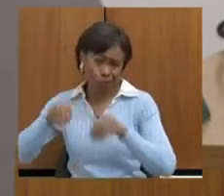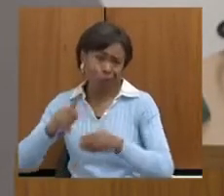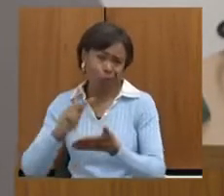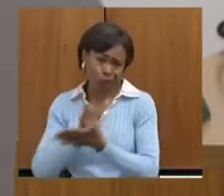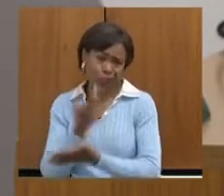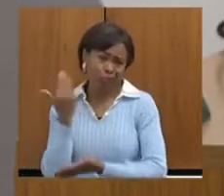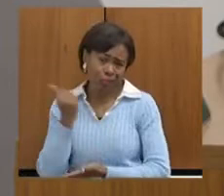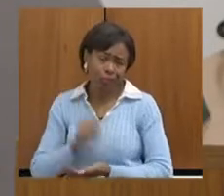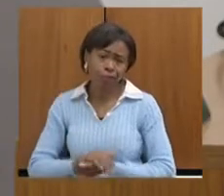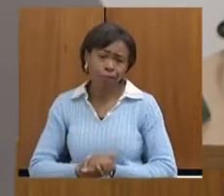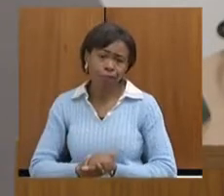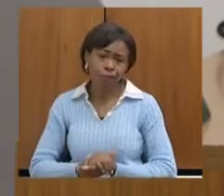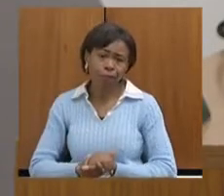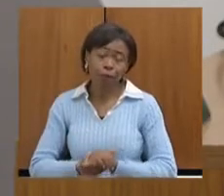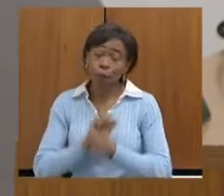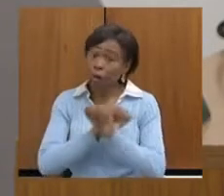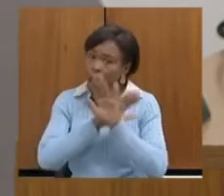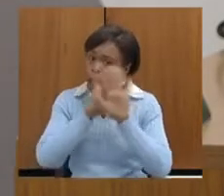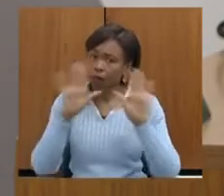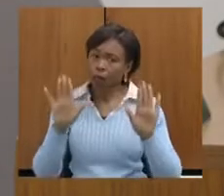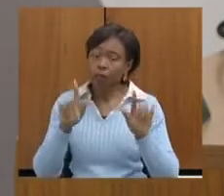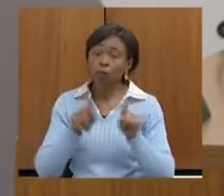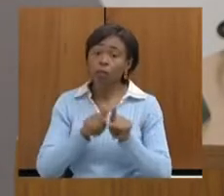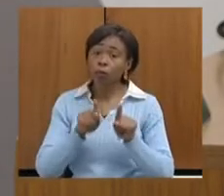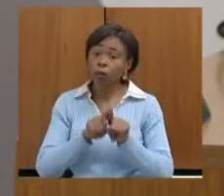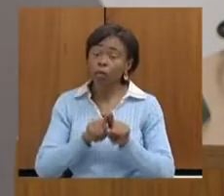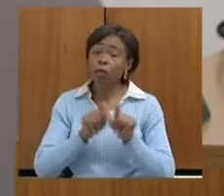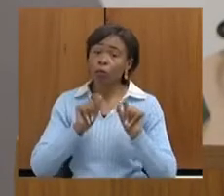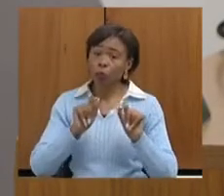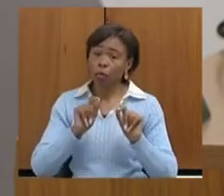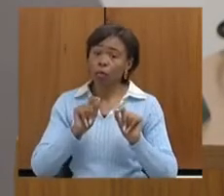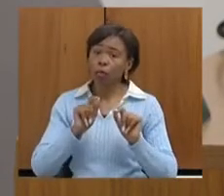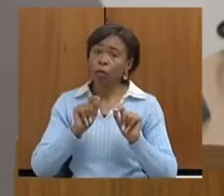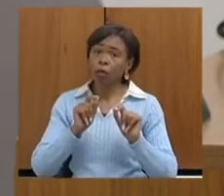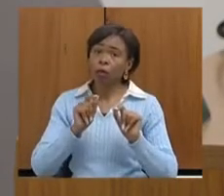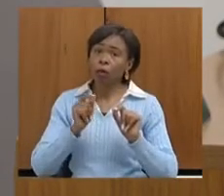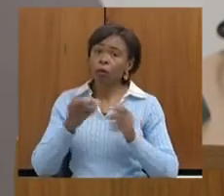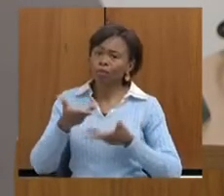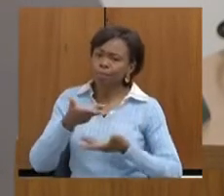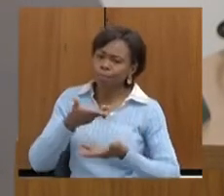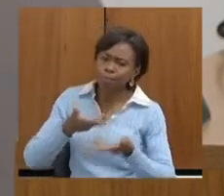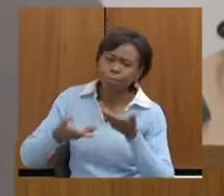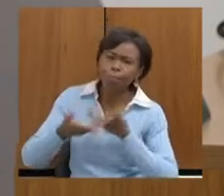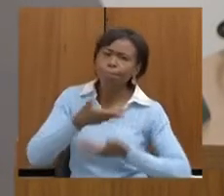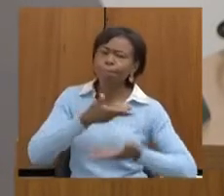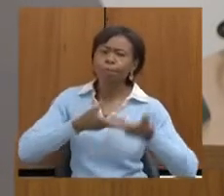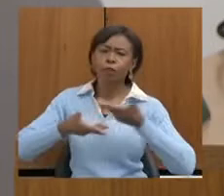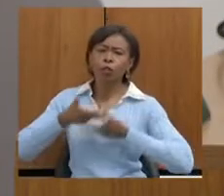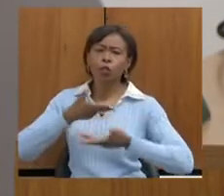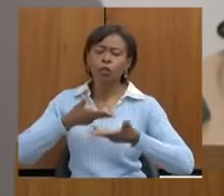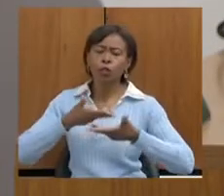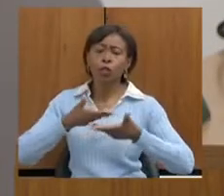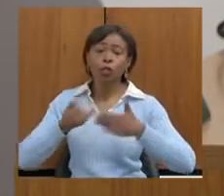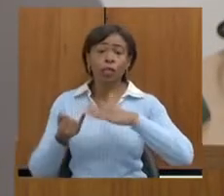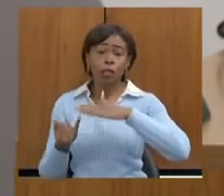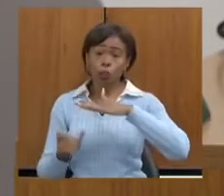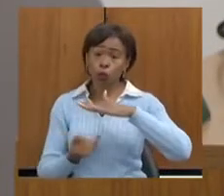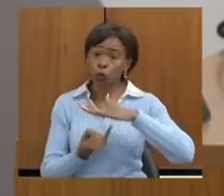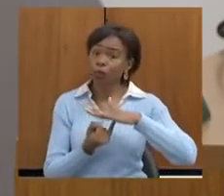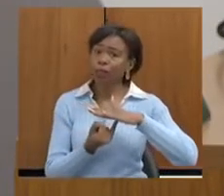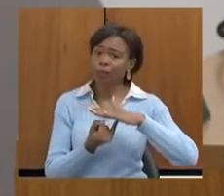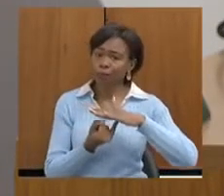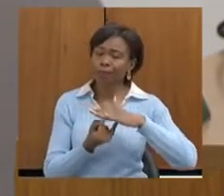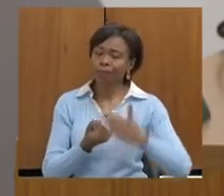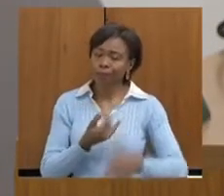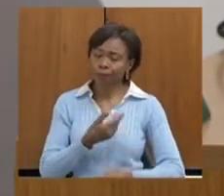e com transparência e também com cirurgia é entre os órgãos que estão envolvidos aí nesse